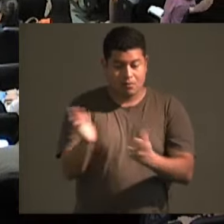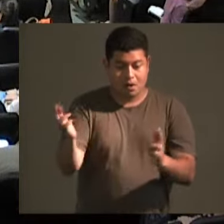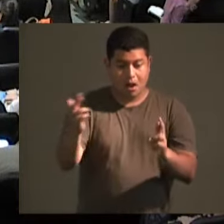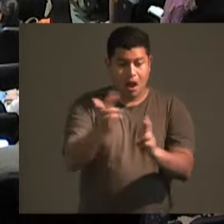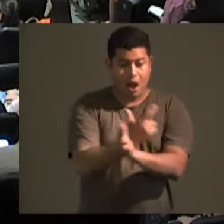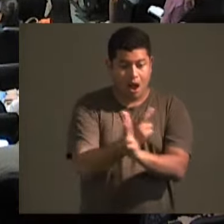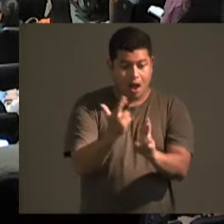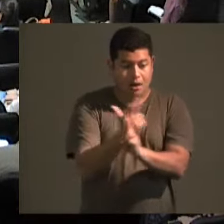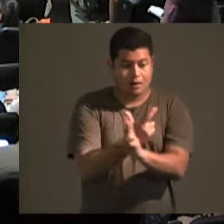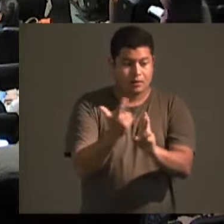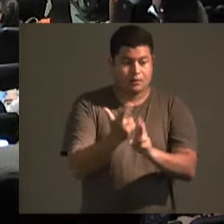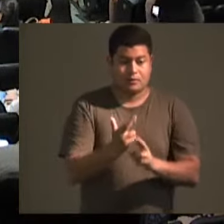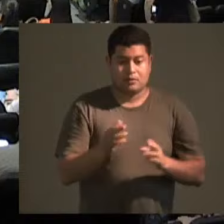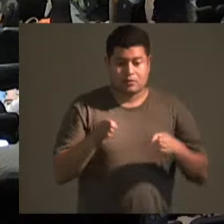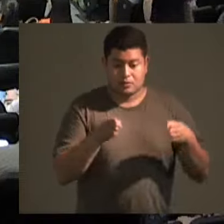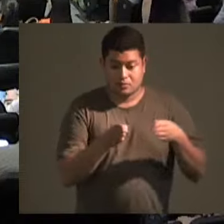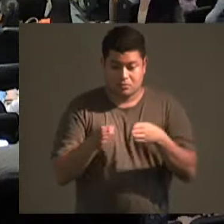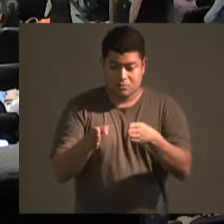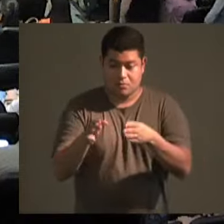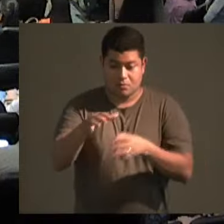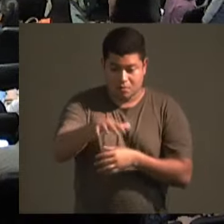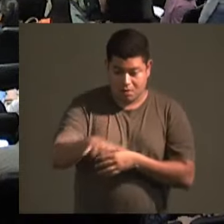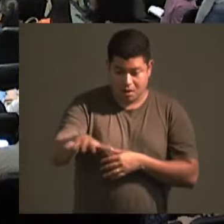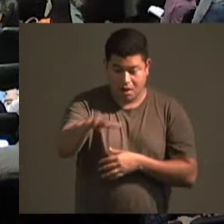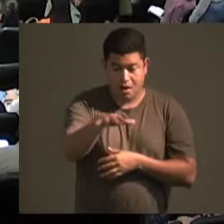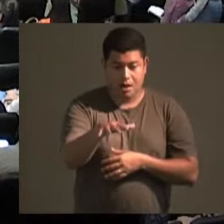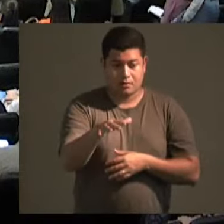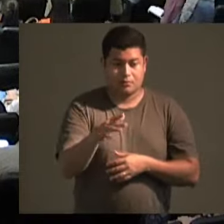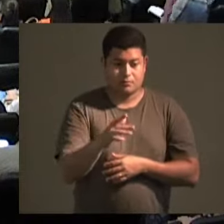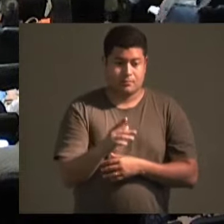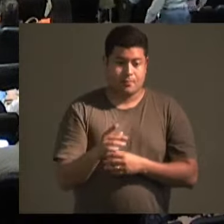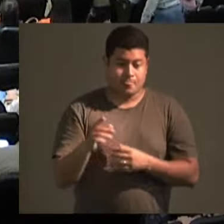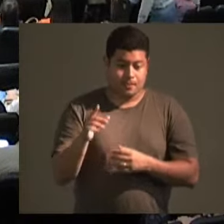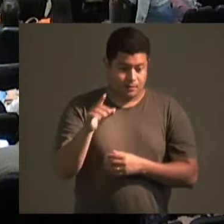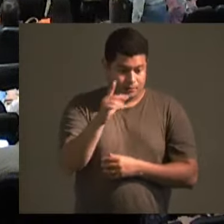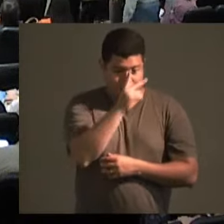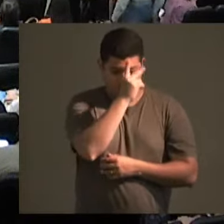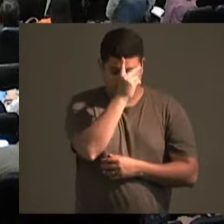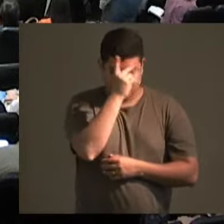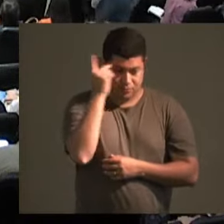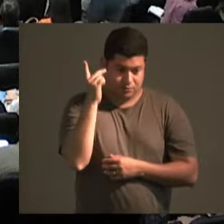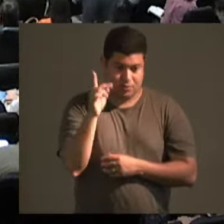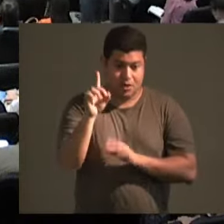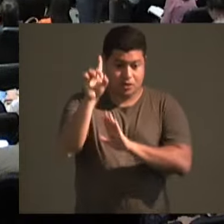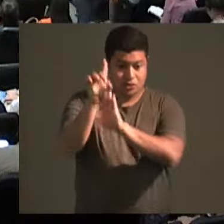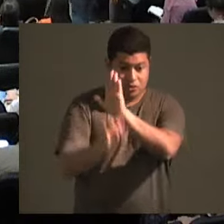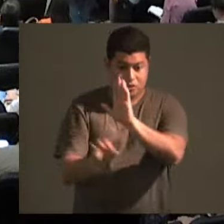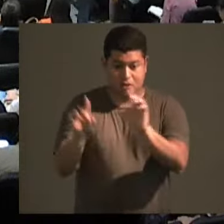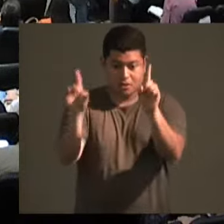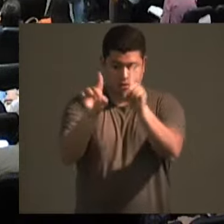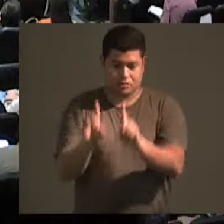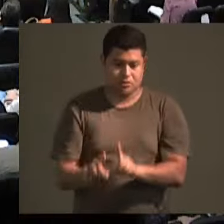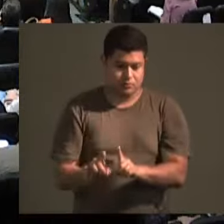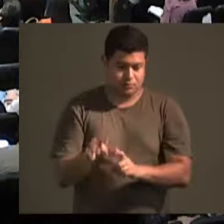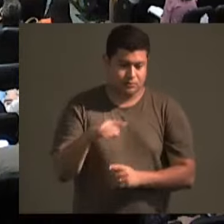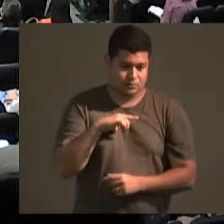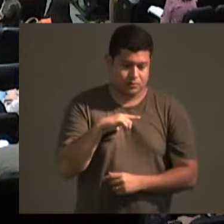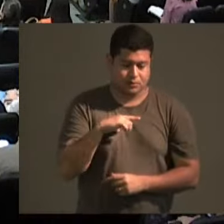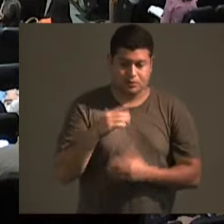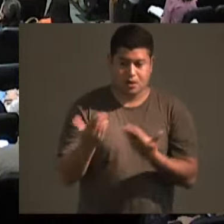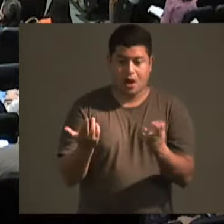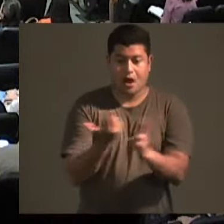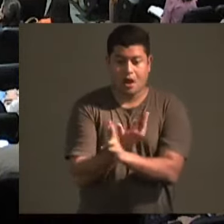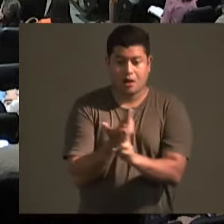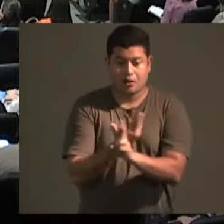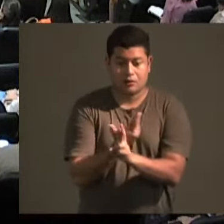segmento das pessoas com deficiência, ao campo de direitos da pessoa com deficiência. Então, essa demanda relacionada à violência também é